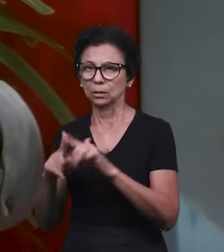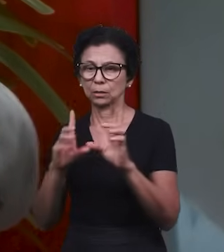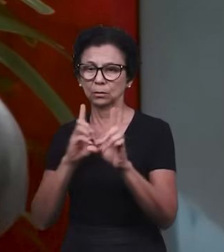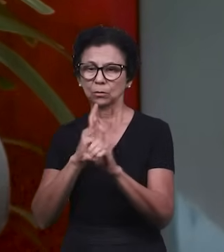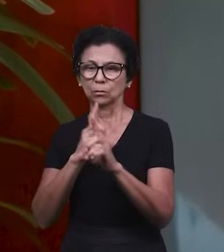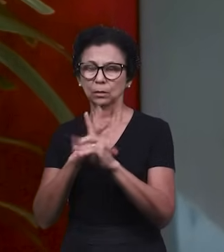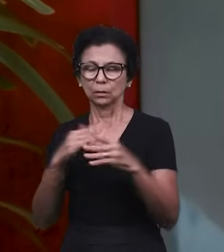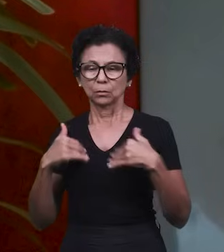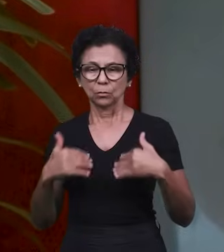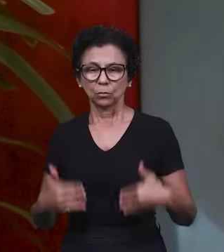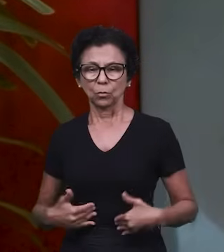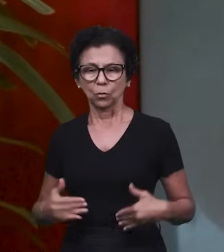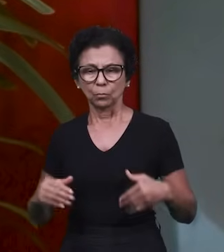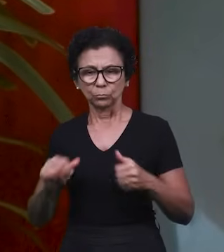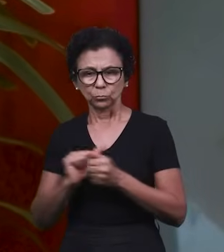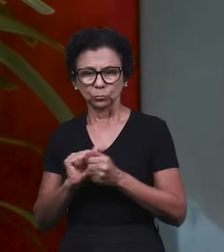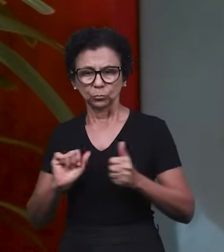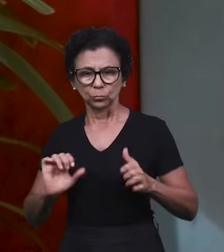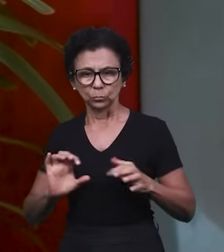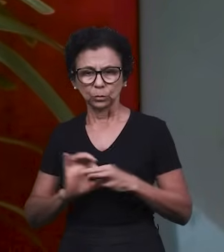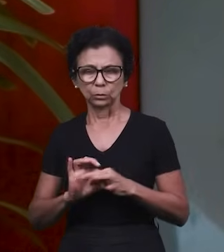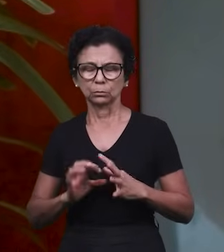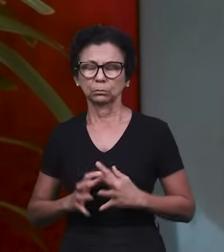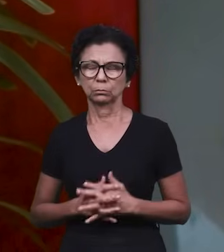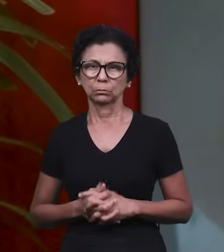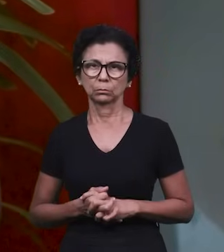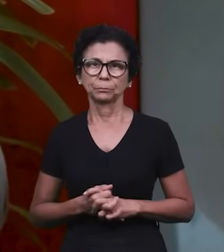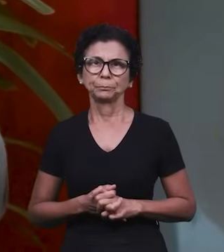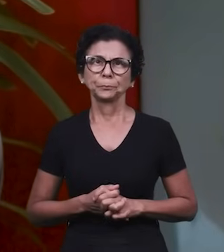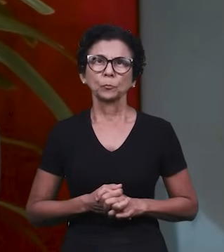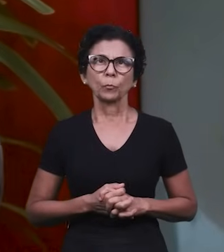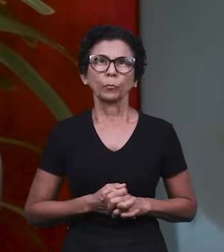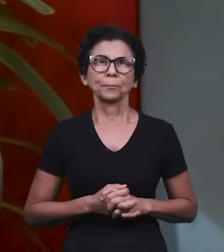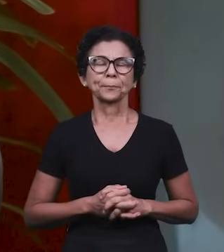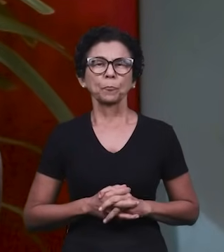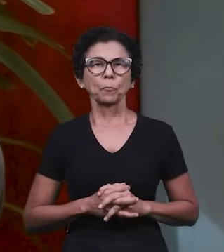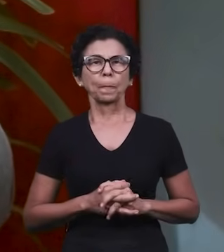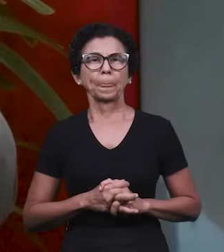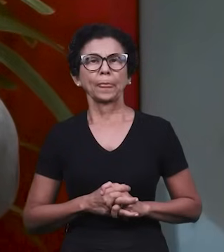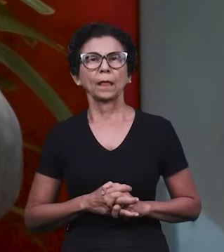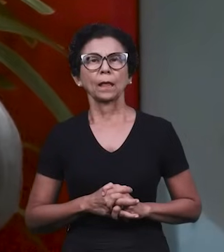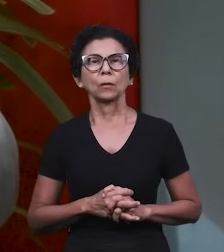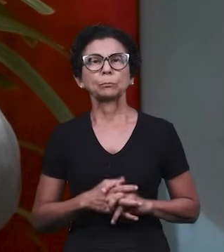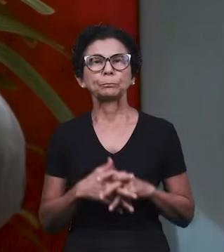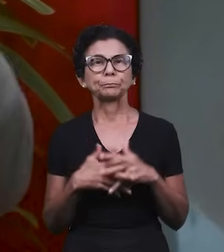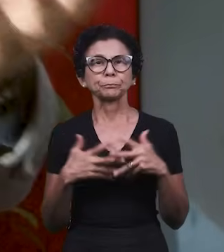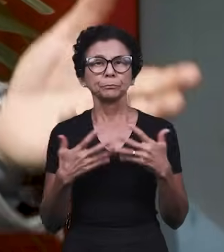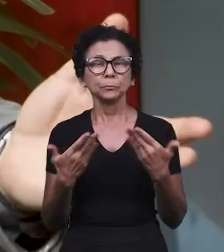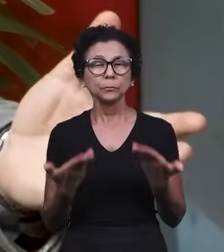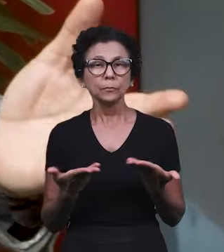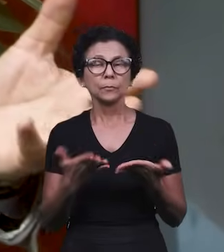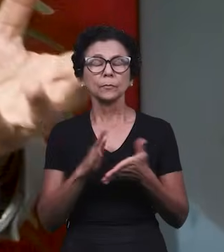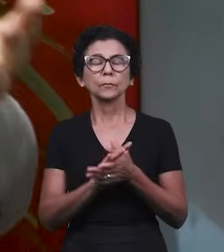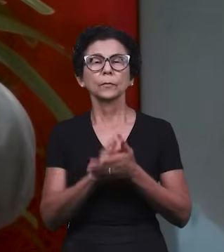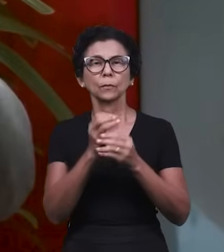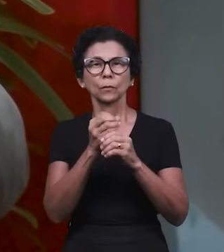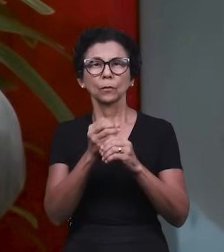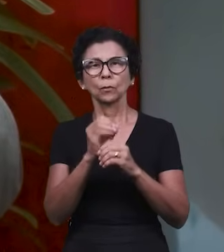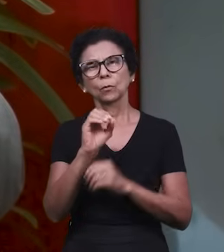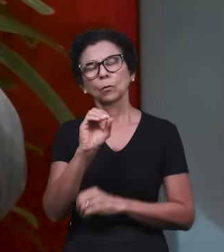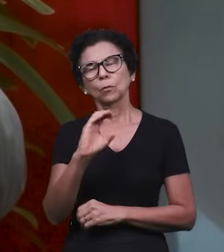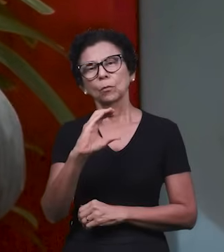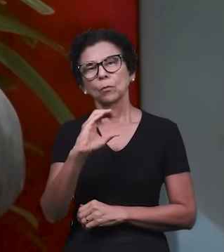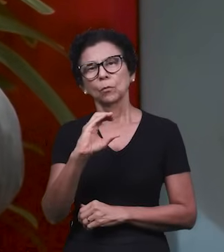festa em conjunto. Então, o toque da trombeta, é uma das funções do toque da trombeta, ou do shofar, né, que